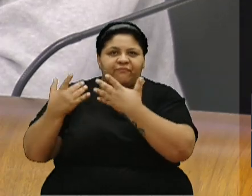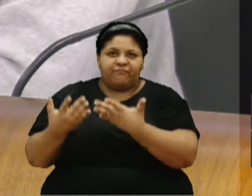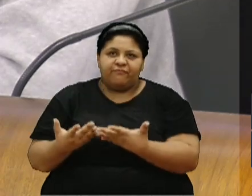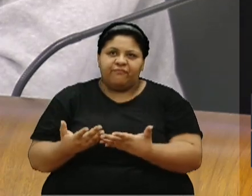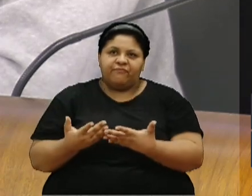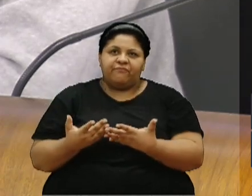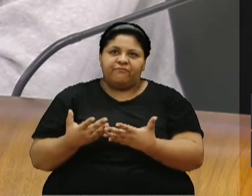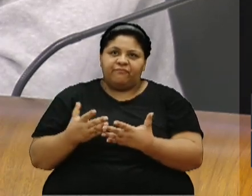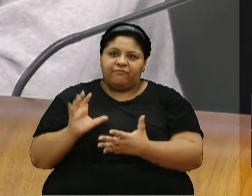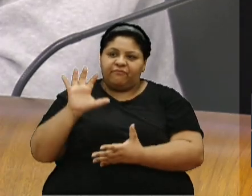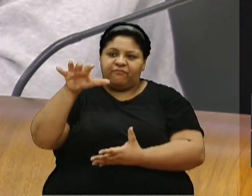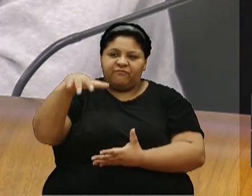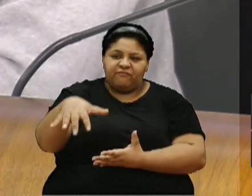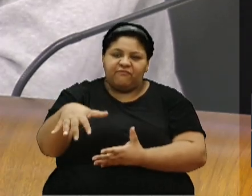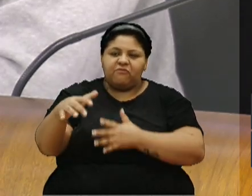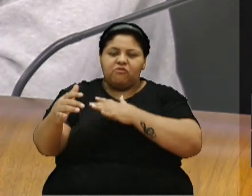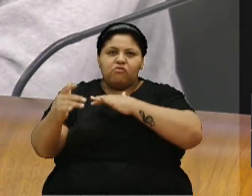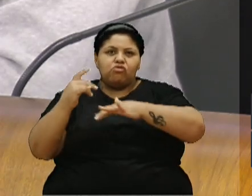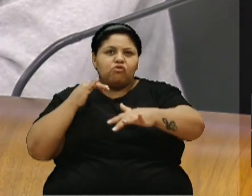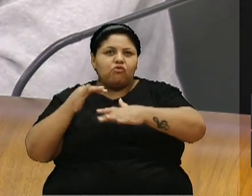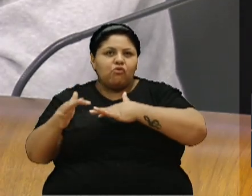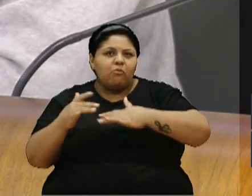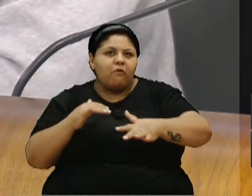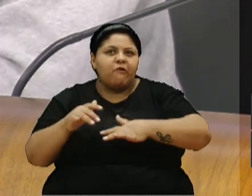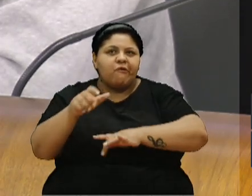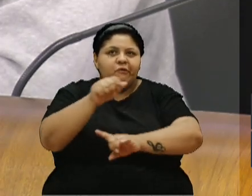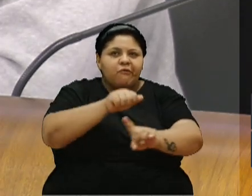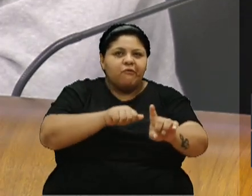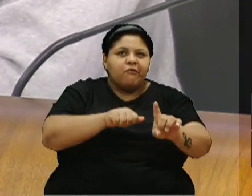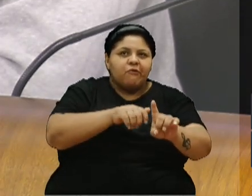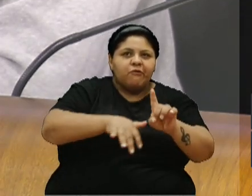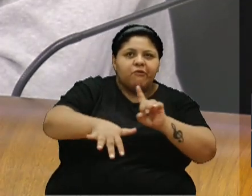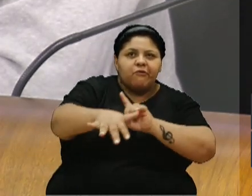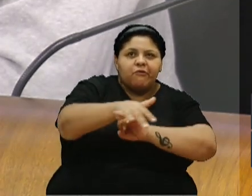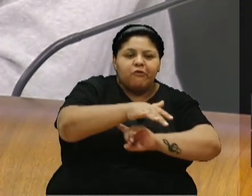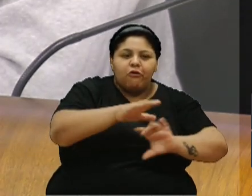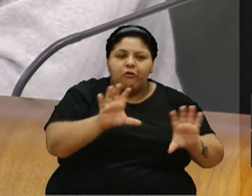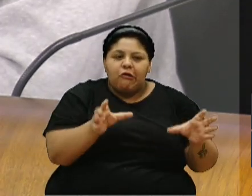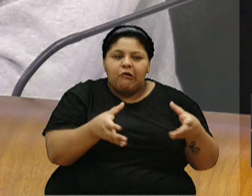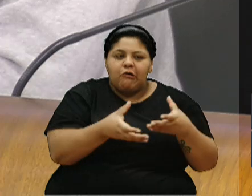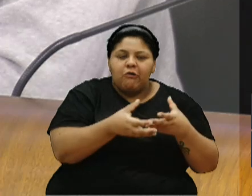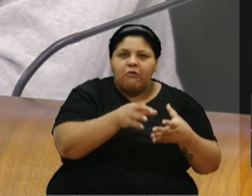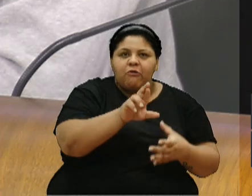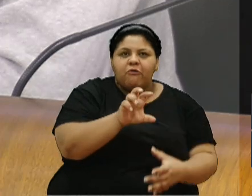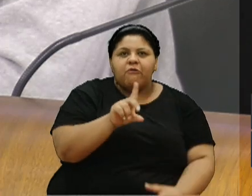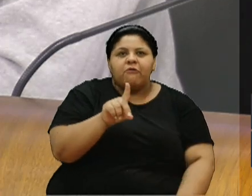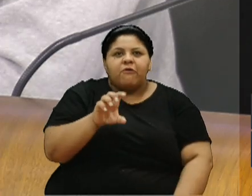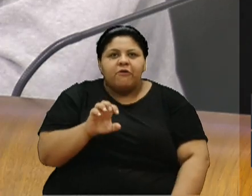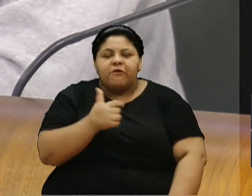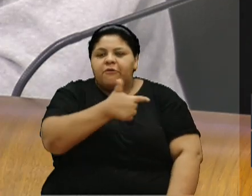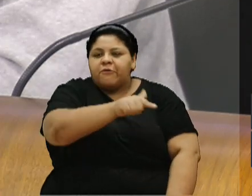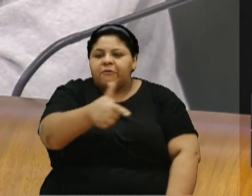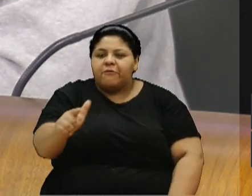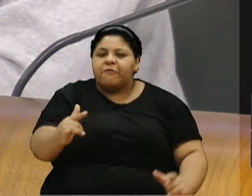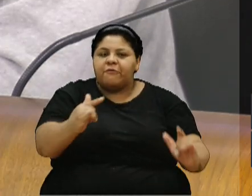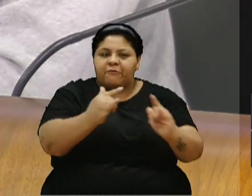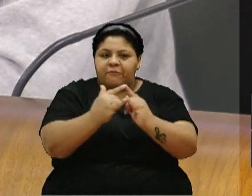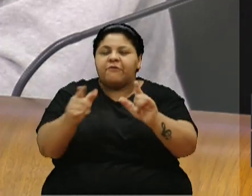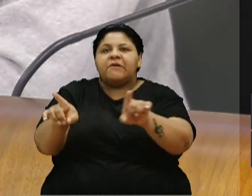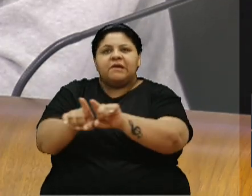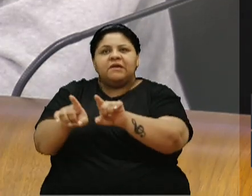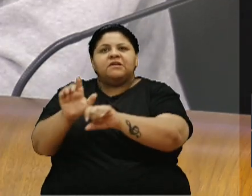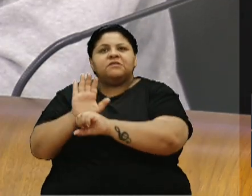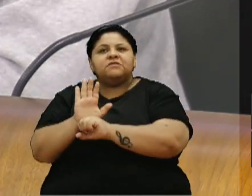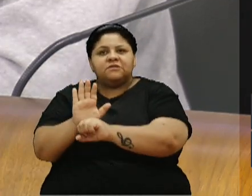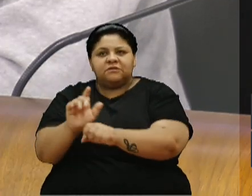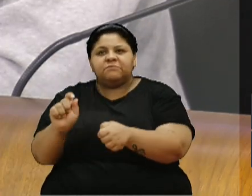né, núcleos, movimentos sociais, né, a rede, as outras entidades que se colocam também à